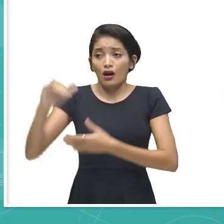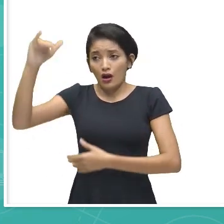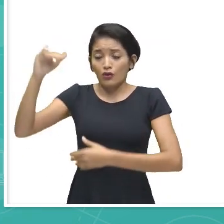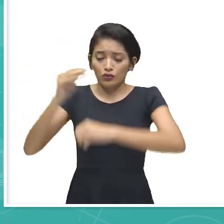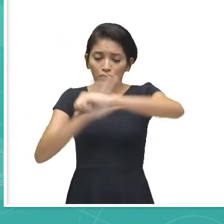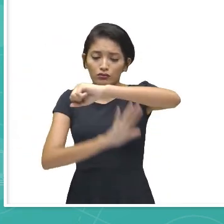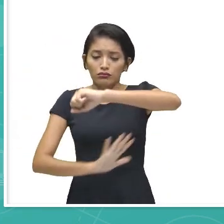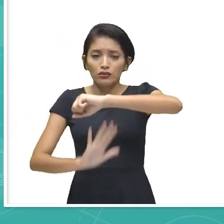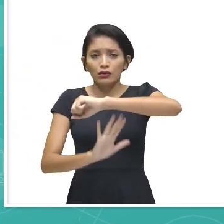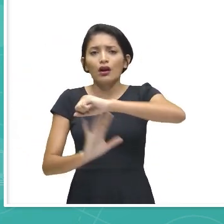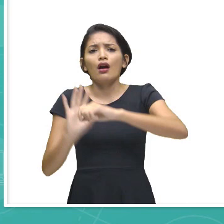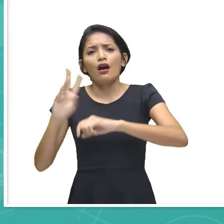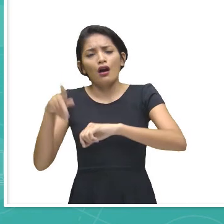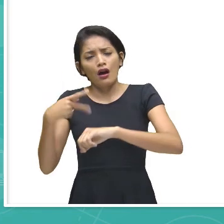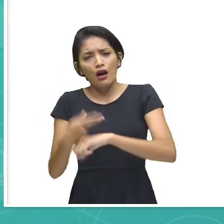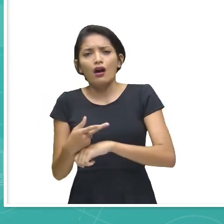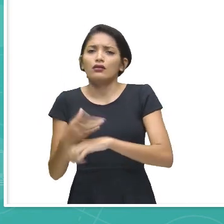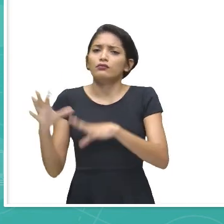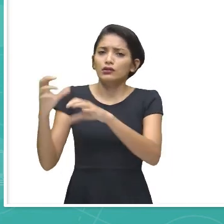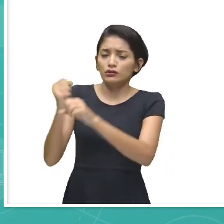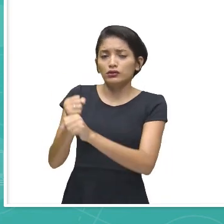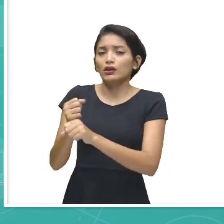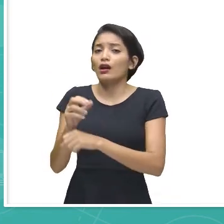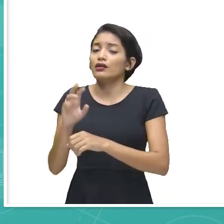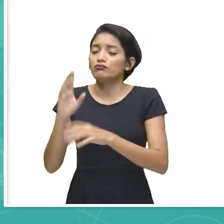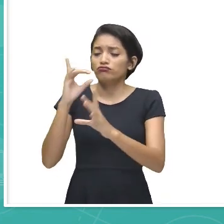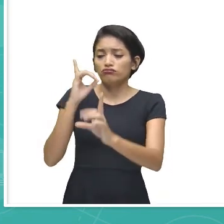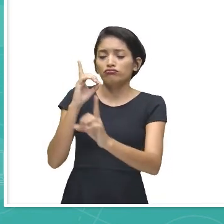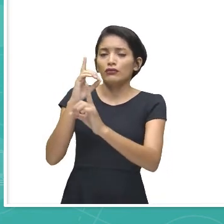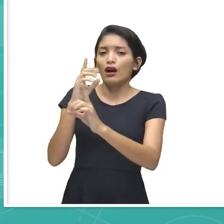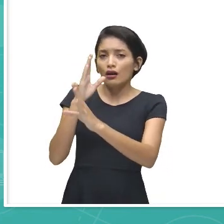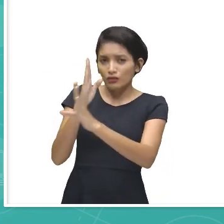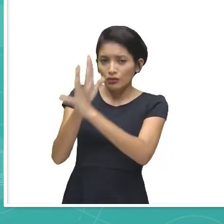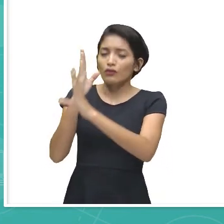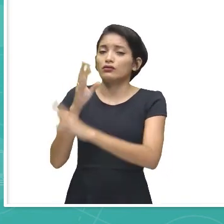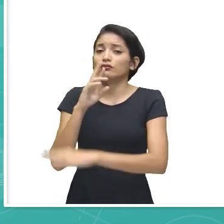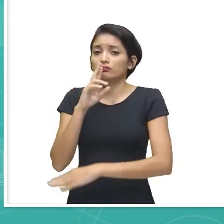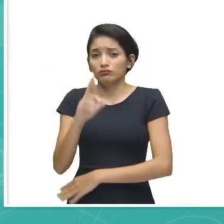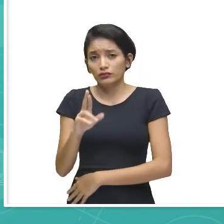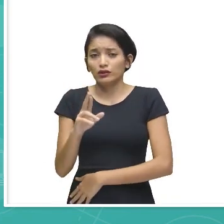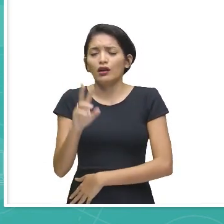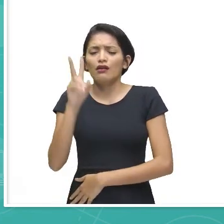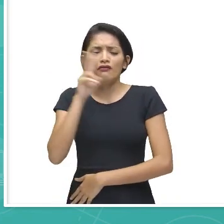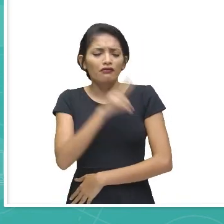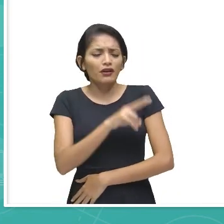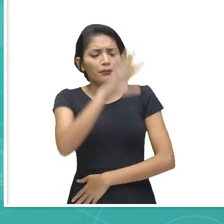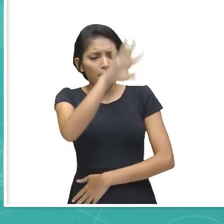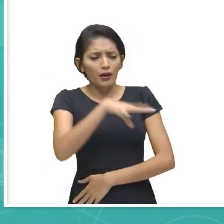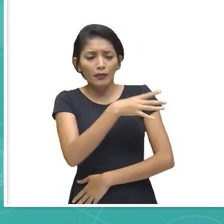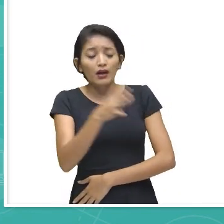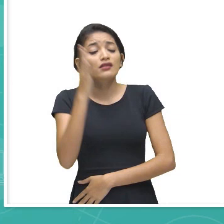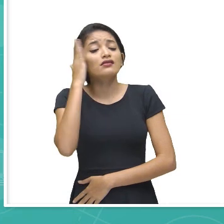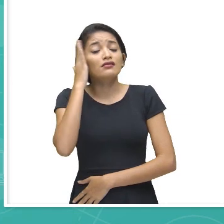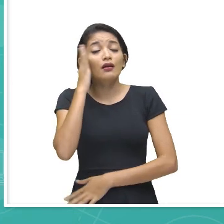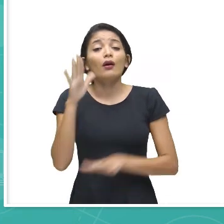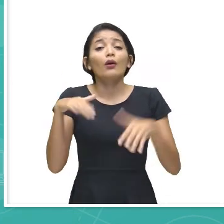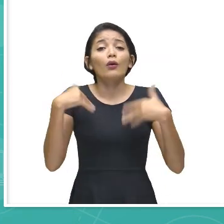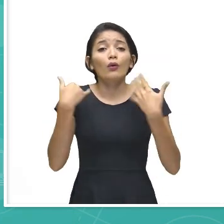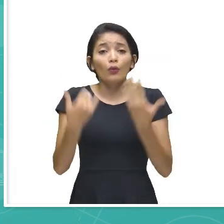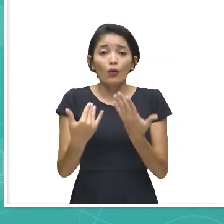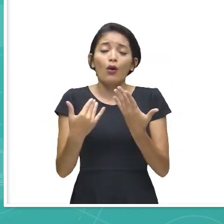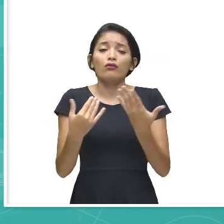faz a divisão e aí a gente encontra a resposta do IMC, olha na tabela e consegue ver aí qual seria a